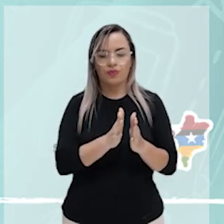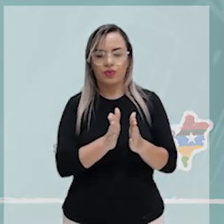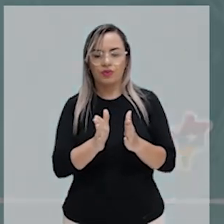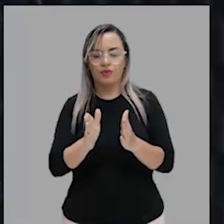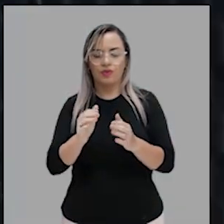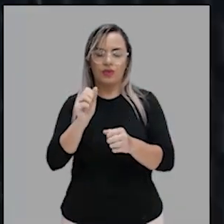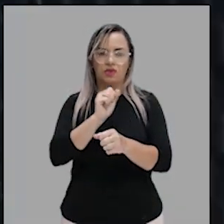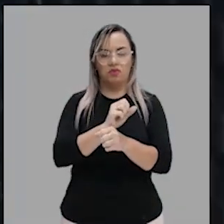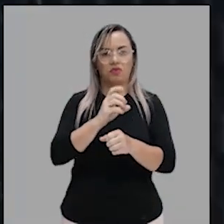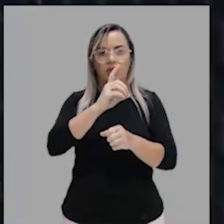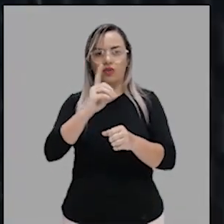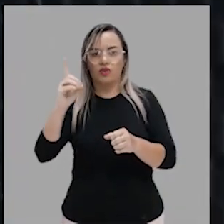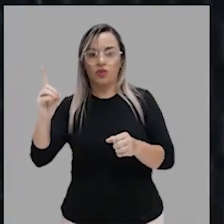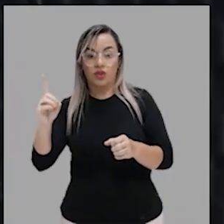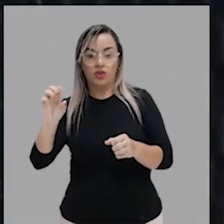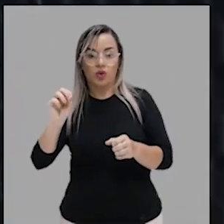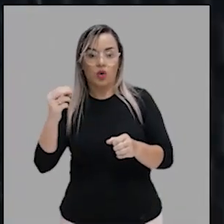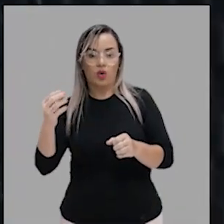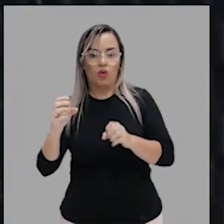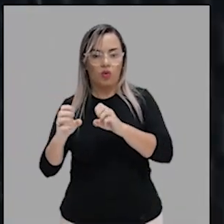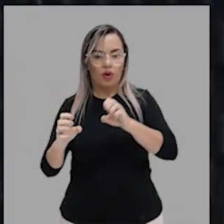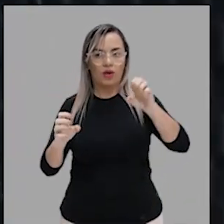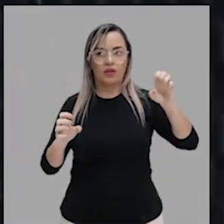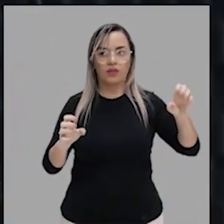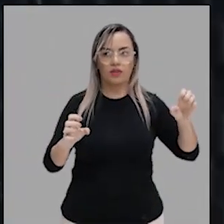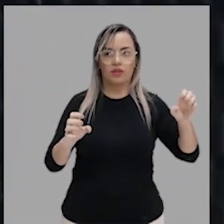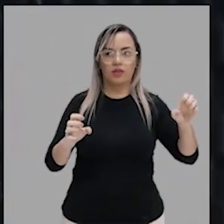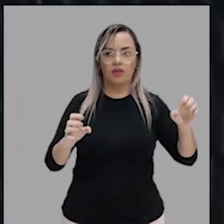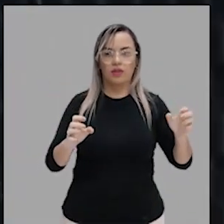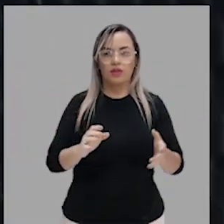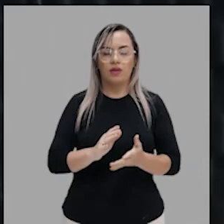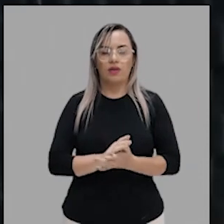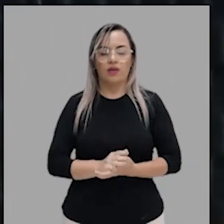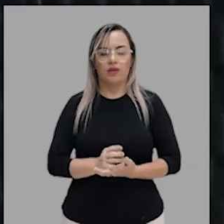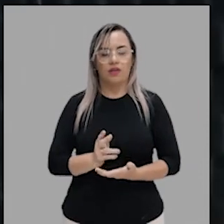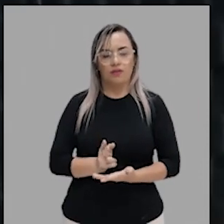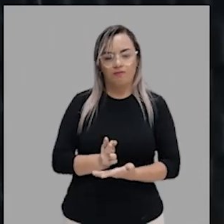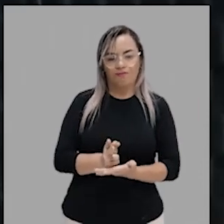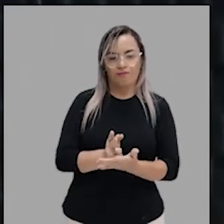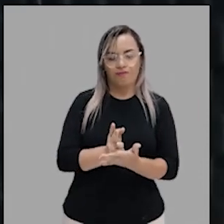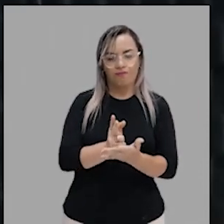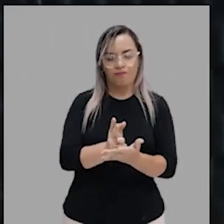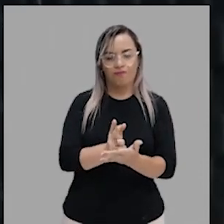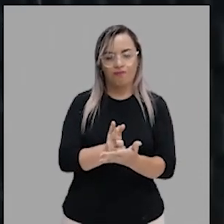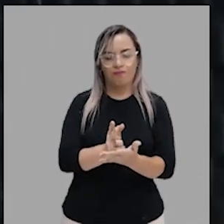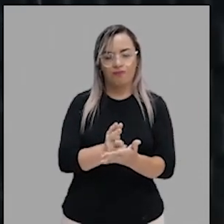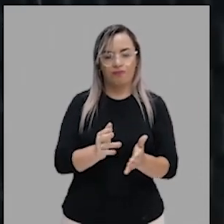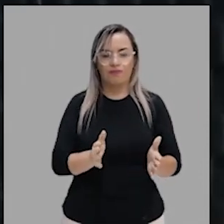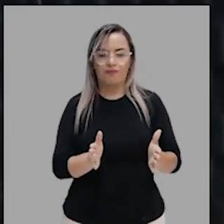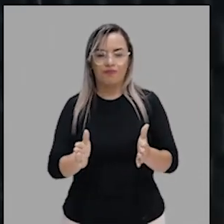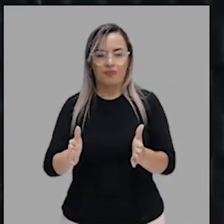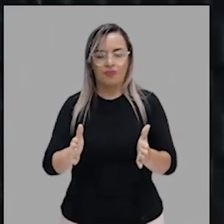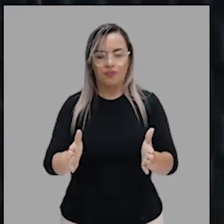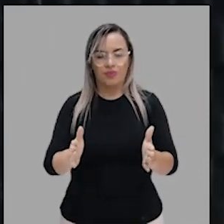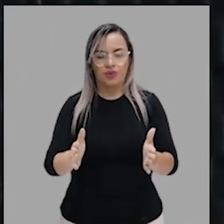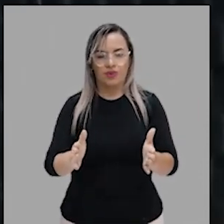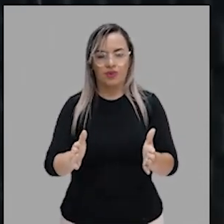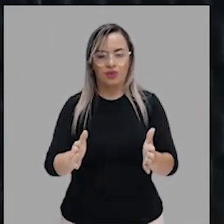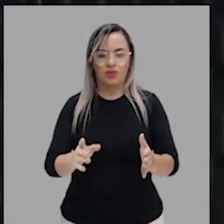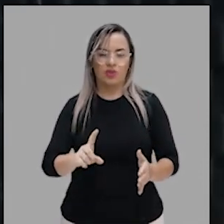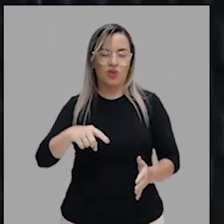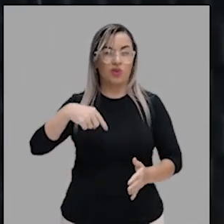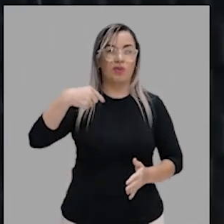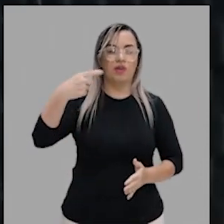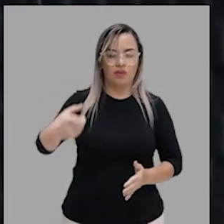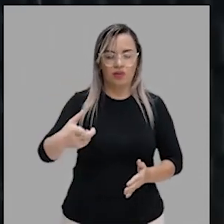esquerda, tá certo? Seguindo. Vamos para frente, vamos deixar isso para mais tarde. E aí eu